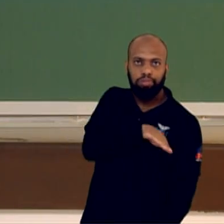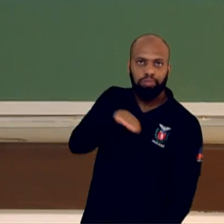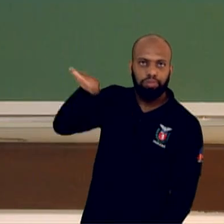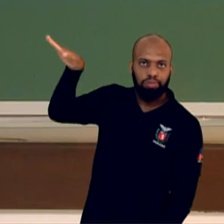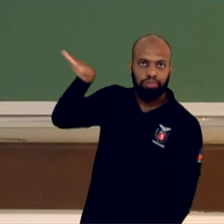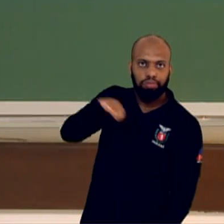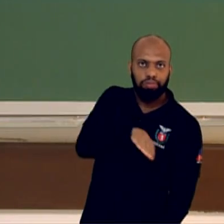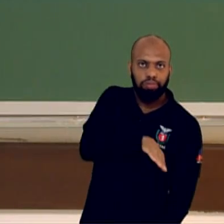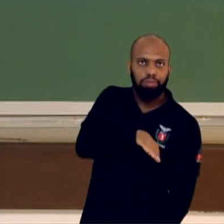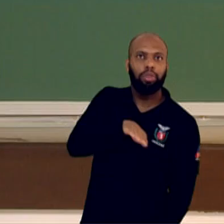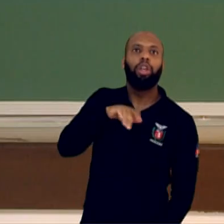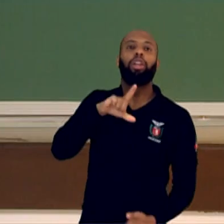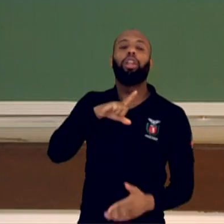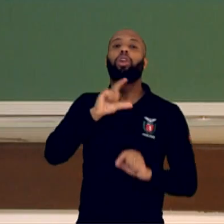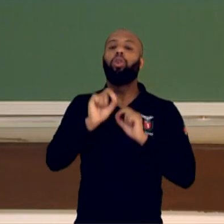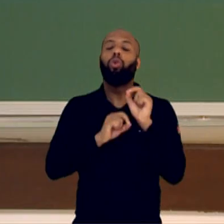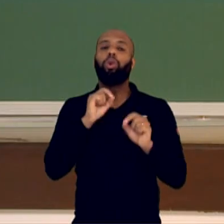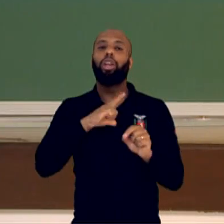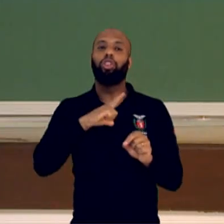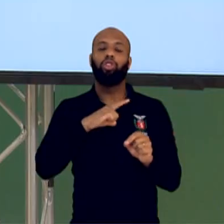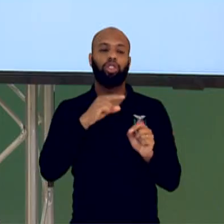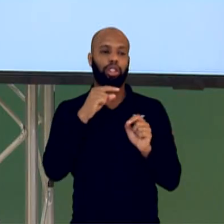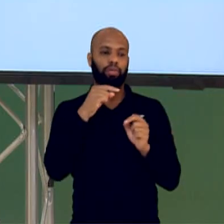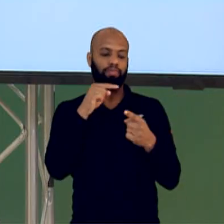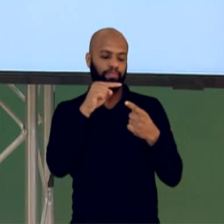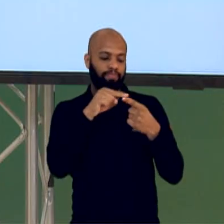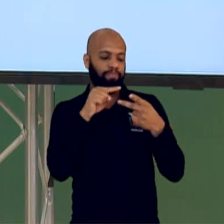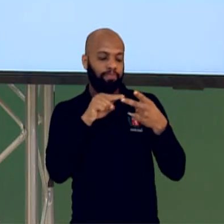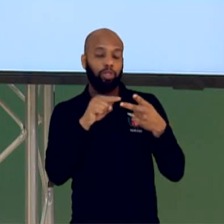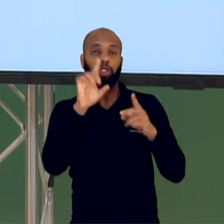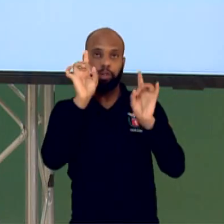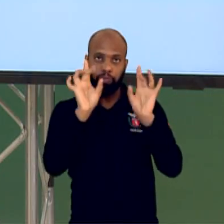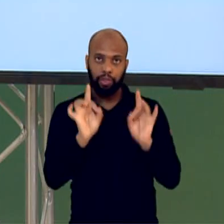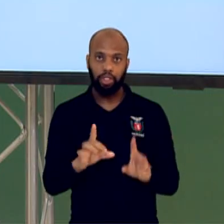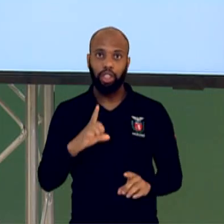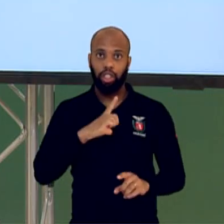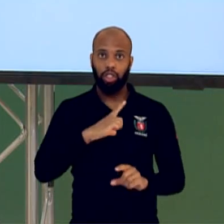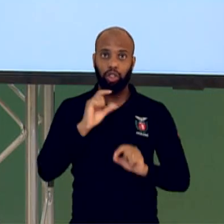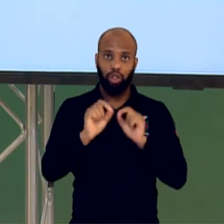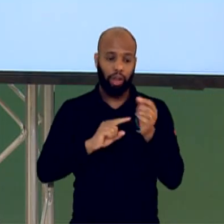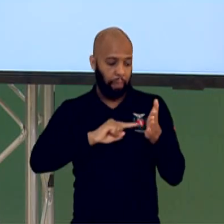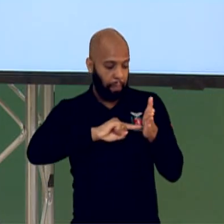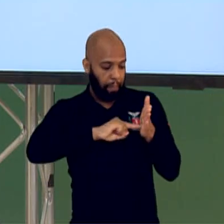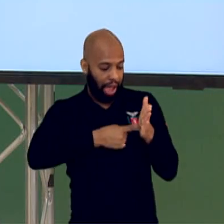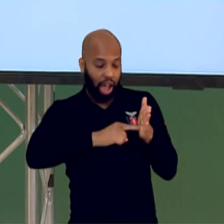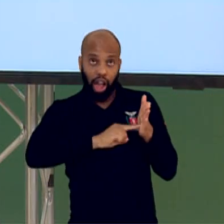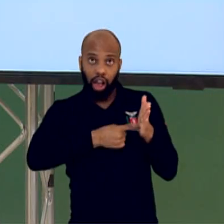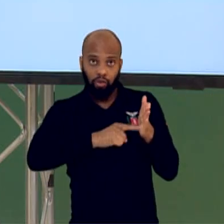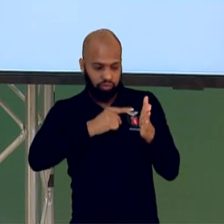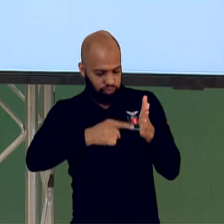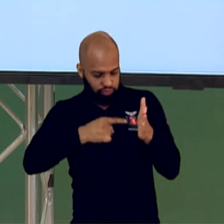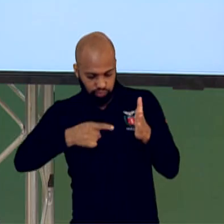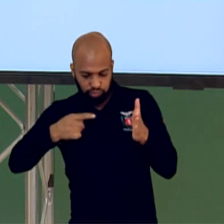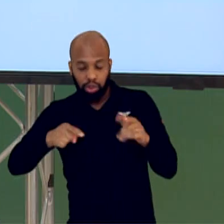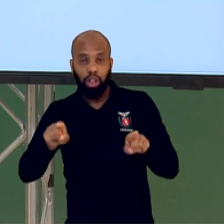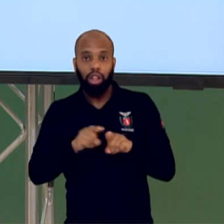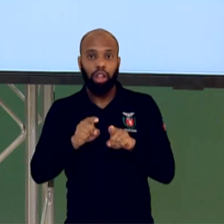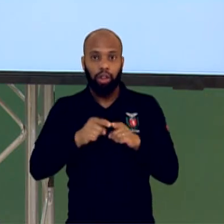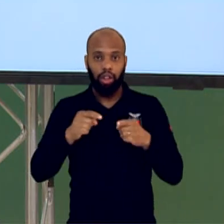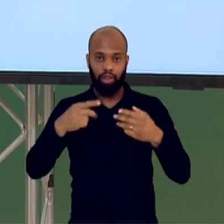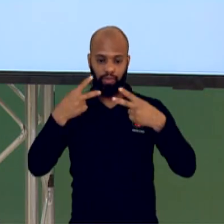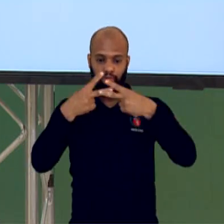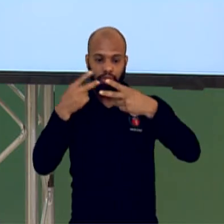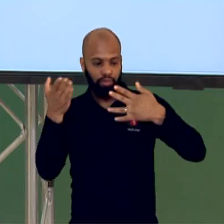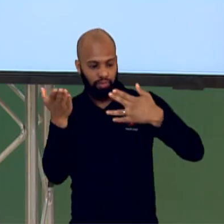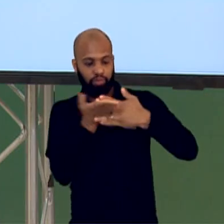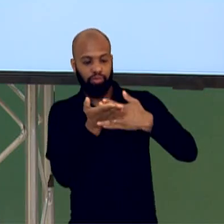gente. A gente viu que tinha dois casos especiais, né? Tinha o caso do parafuso e da cunha. A cunha que serve para